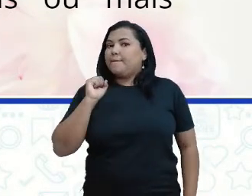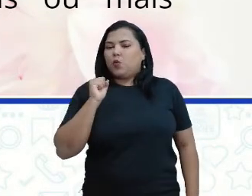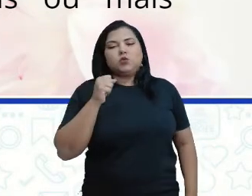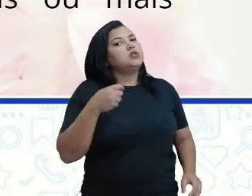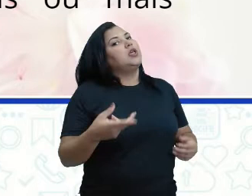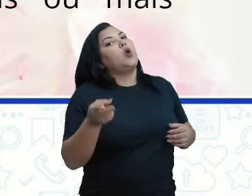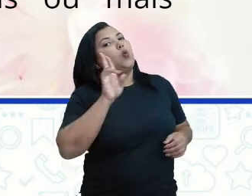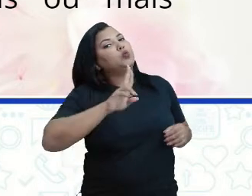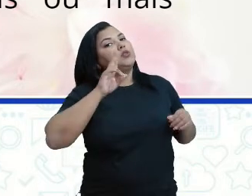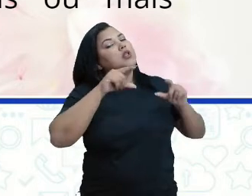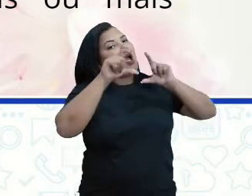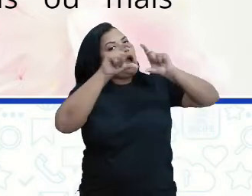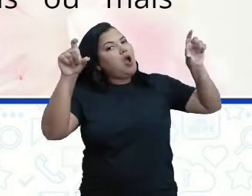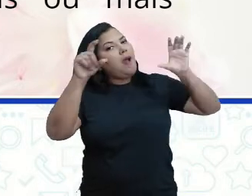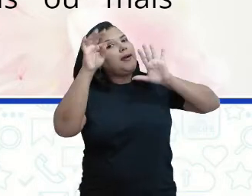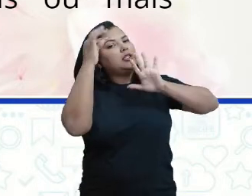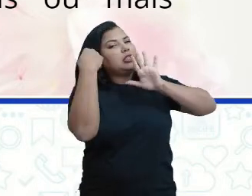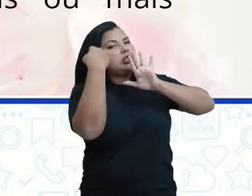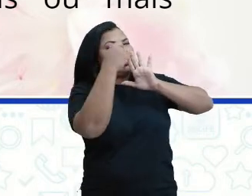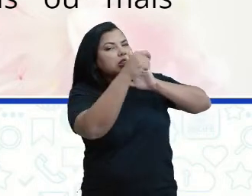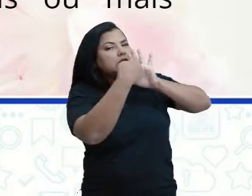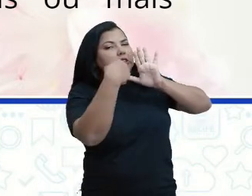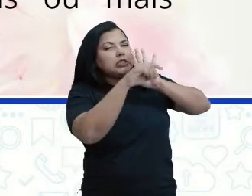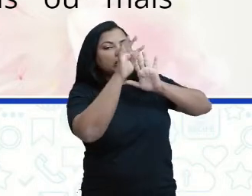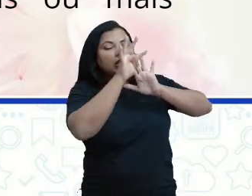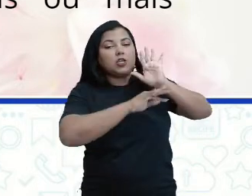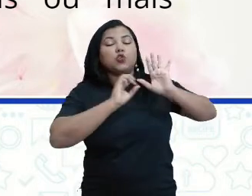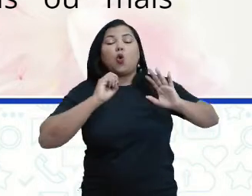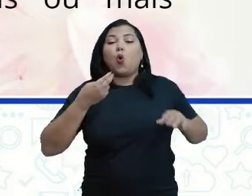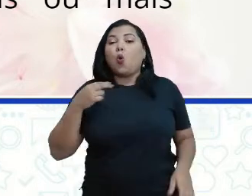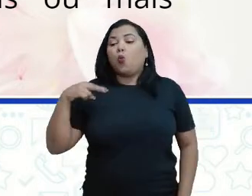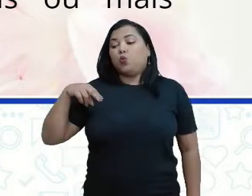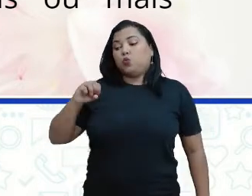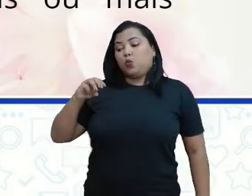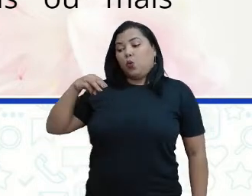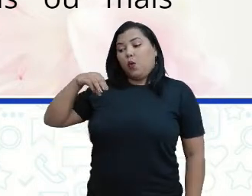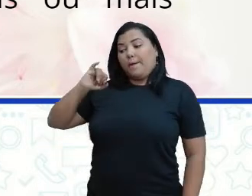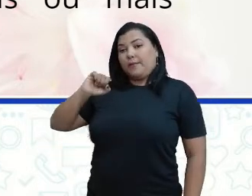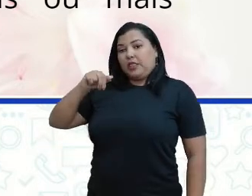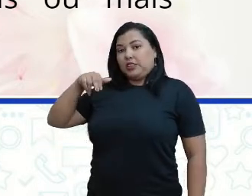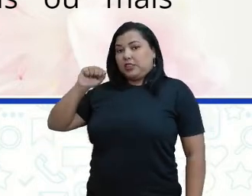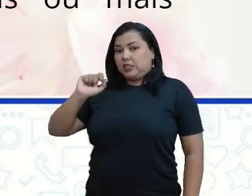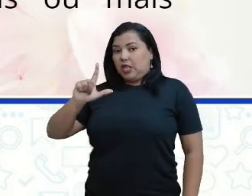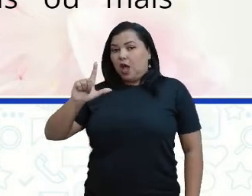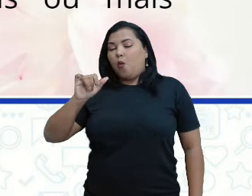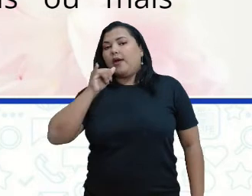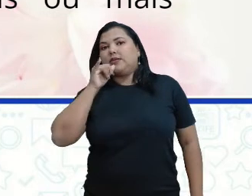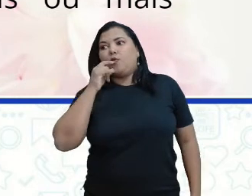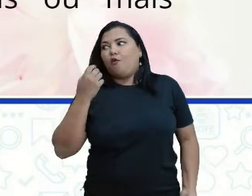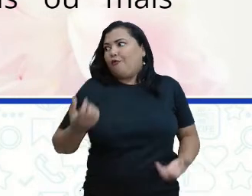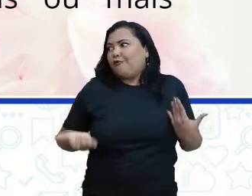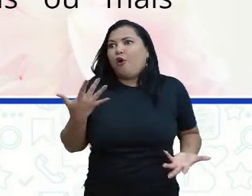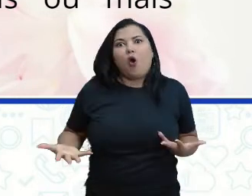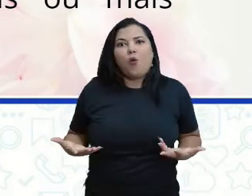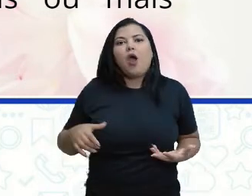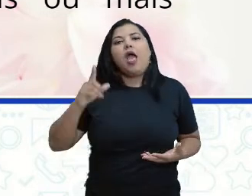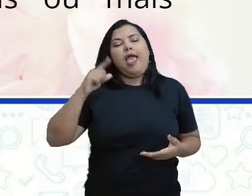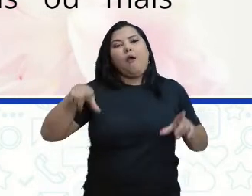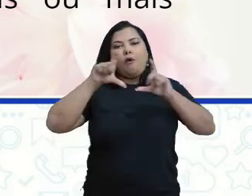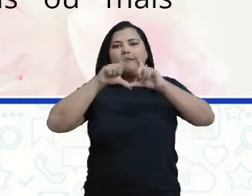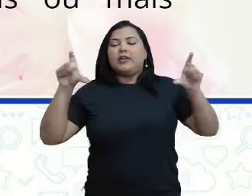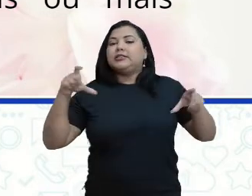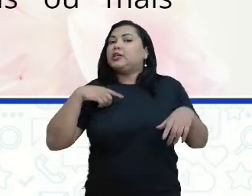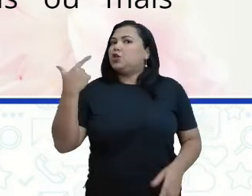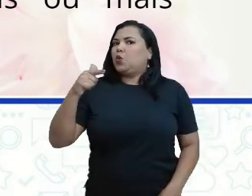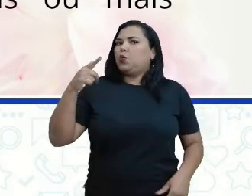fala que é uma oração, ou uma frase nominal, como por exemplo, fogo, que é uma frase que não possui